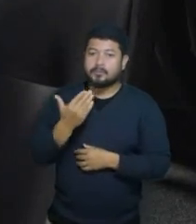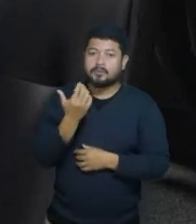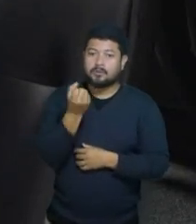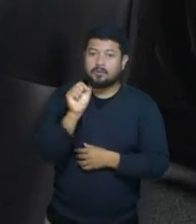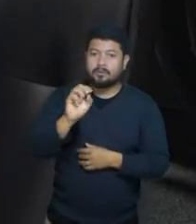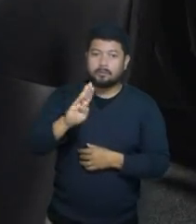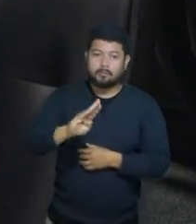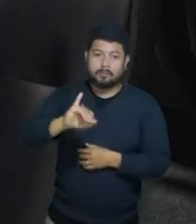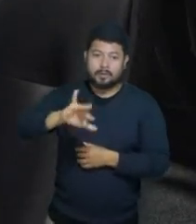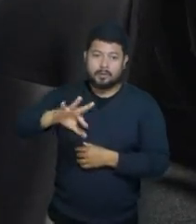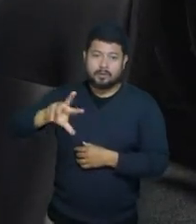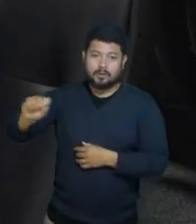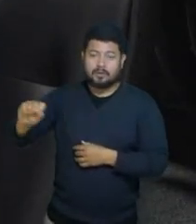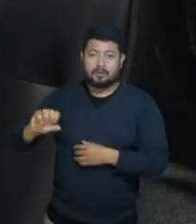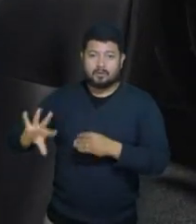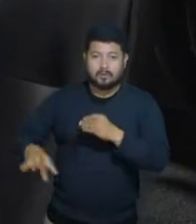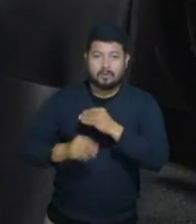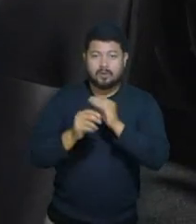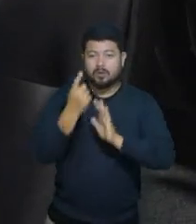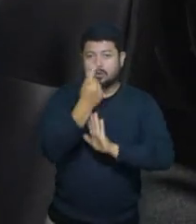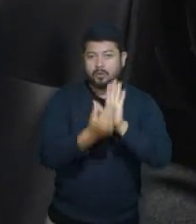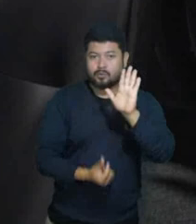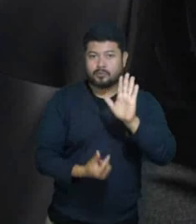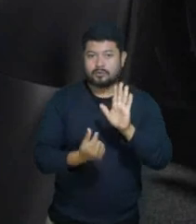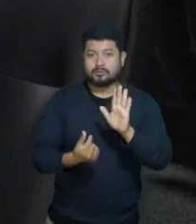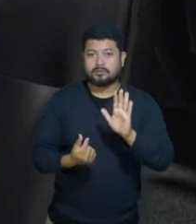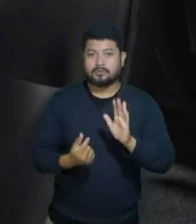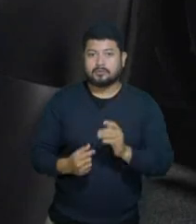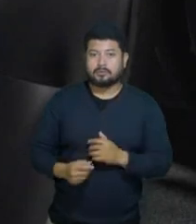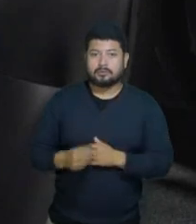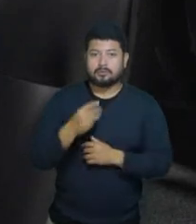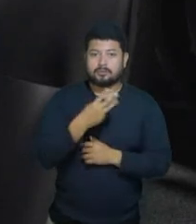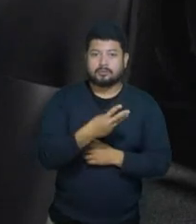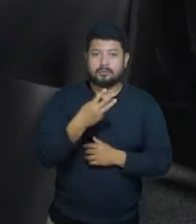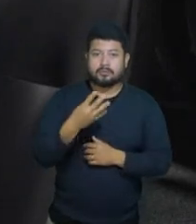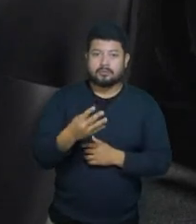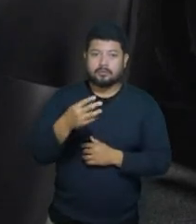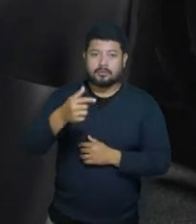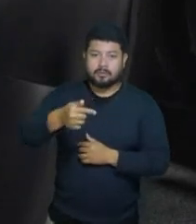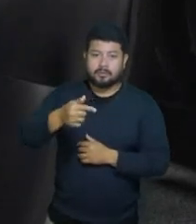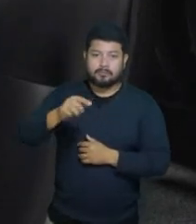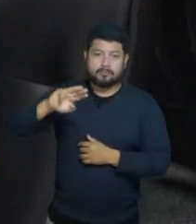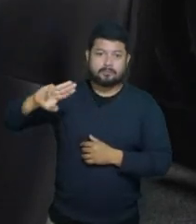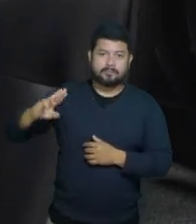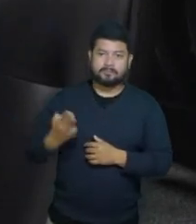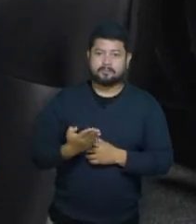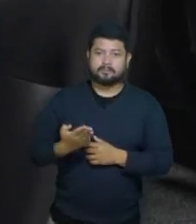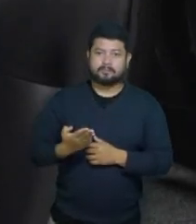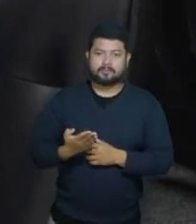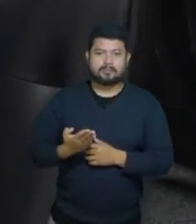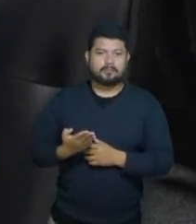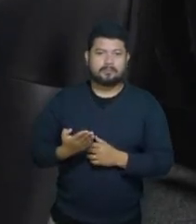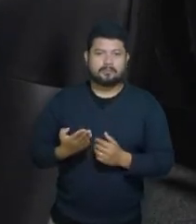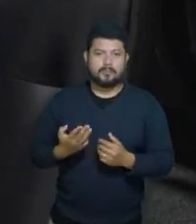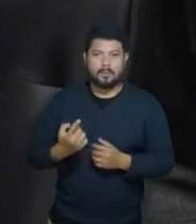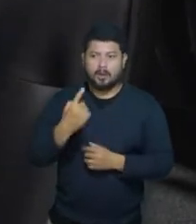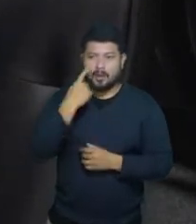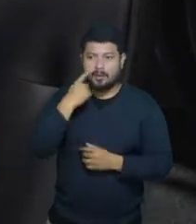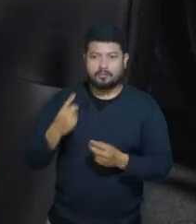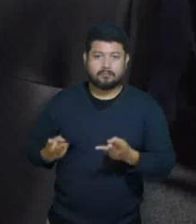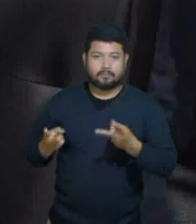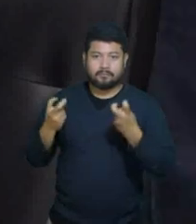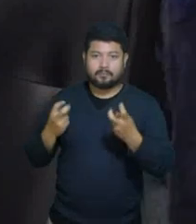da universidade, e estamos recebendo 347 milhões. Então, a gente vê que